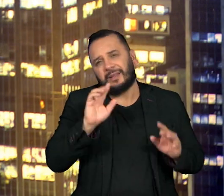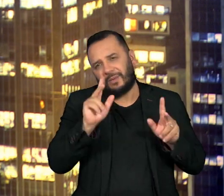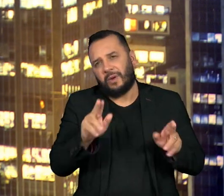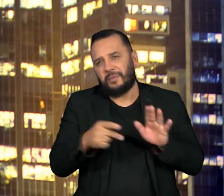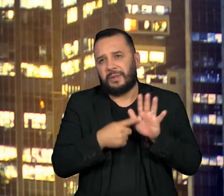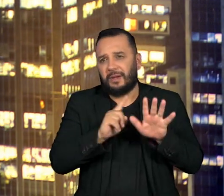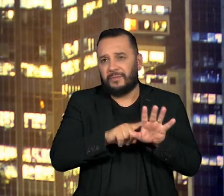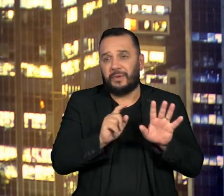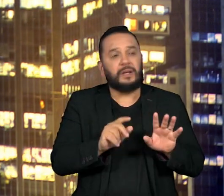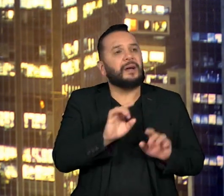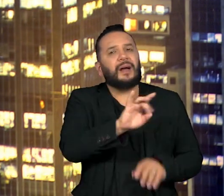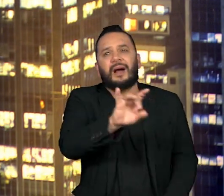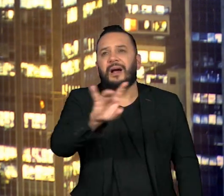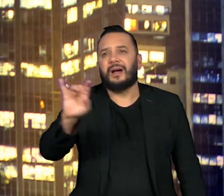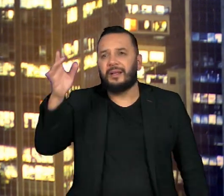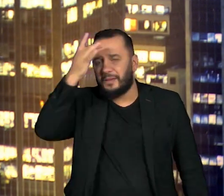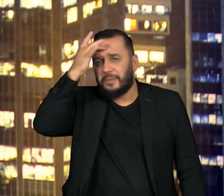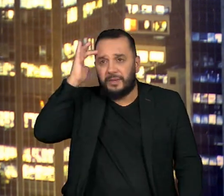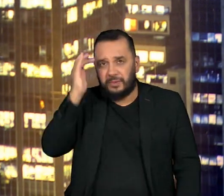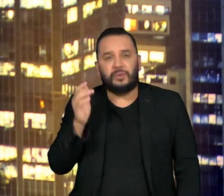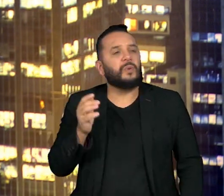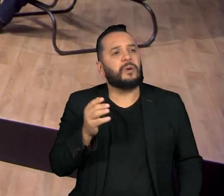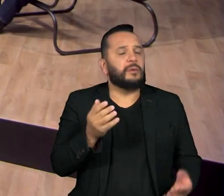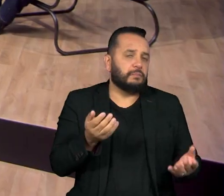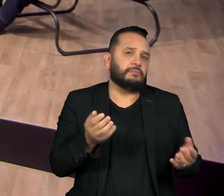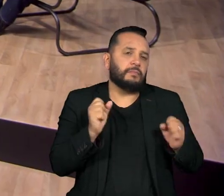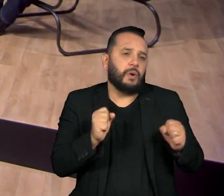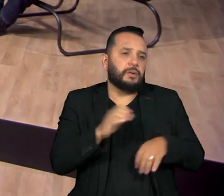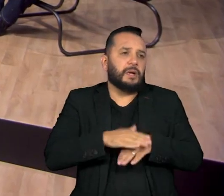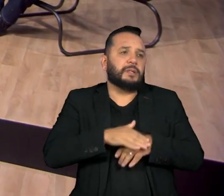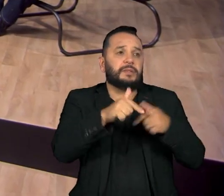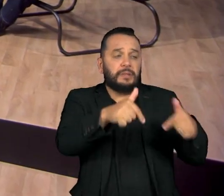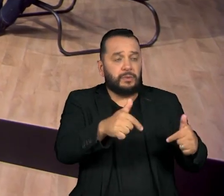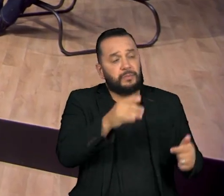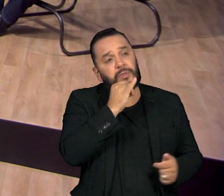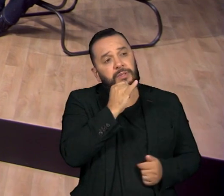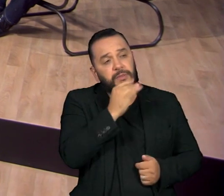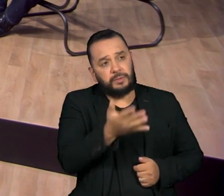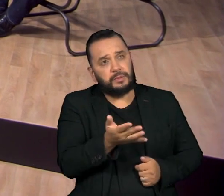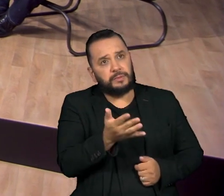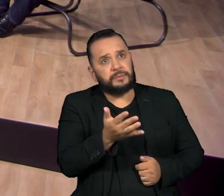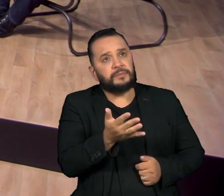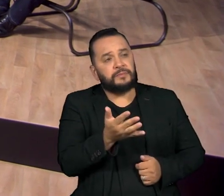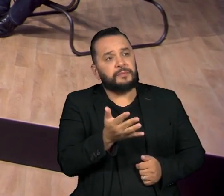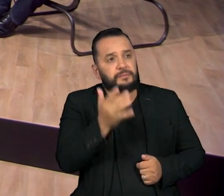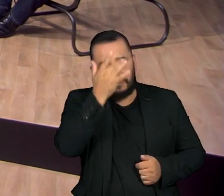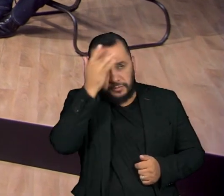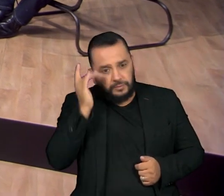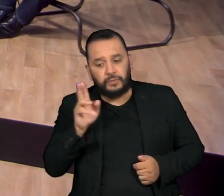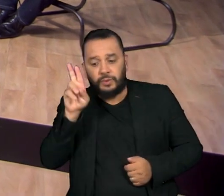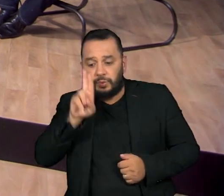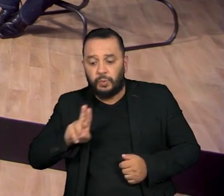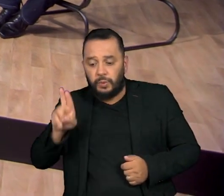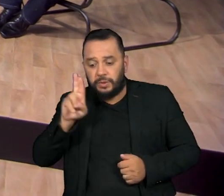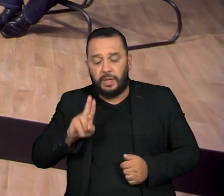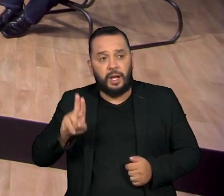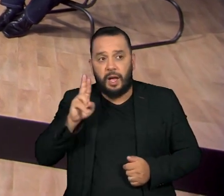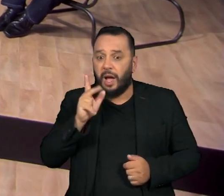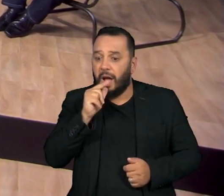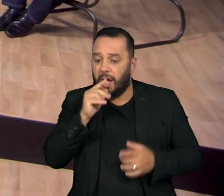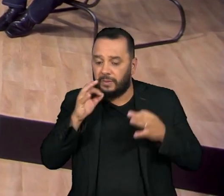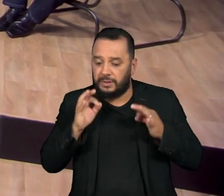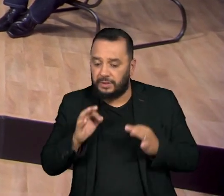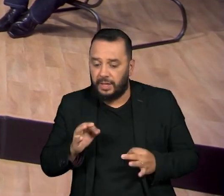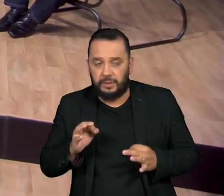Anteriormente, vocês deram, né, no bloco anterior, mostrando a diferença que há aí no consumo pelo cidadão ou então